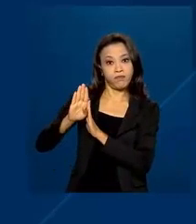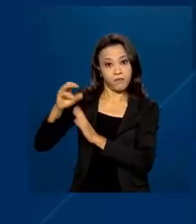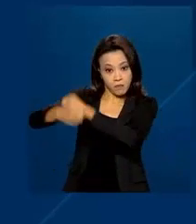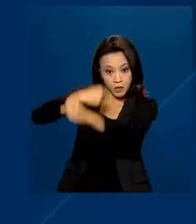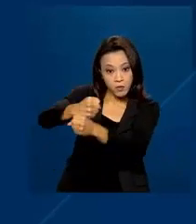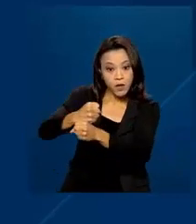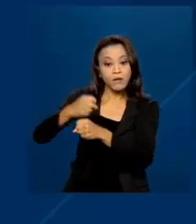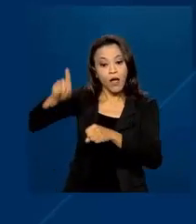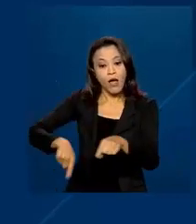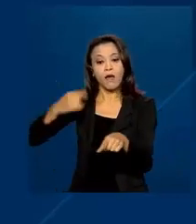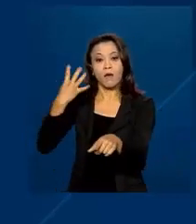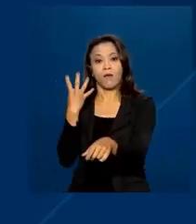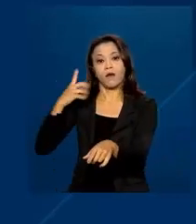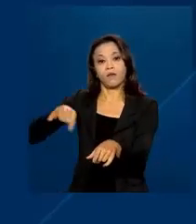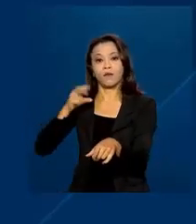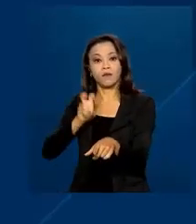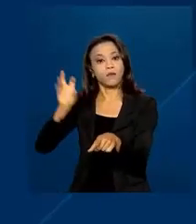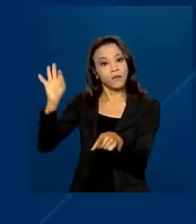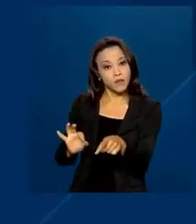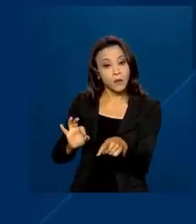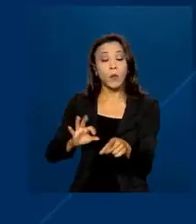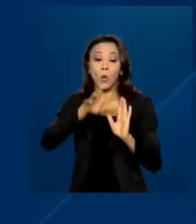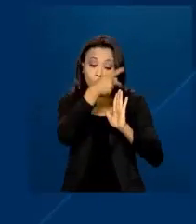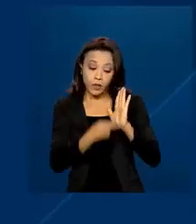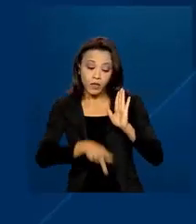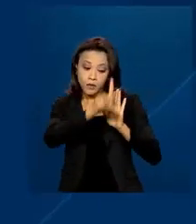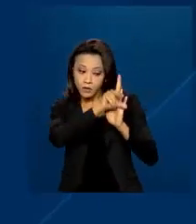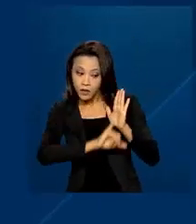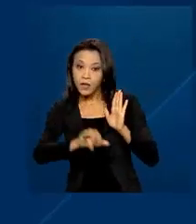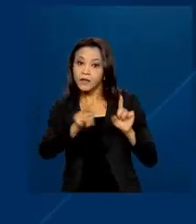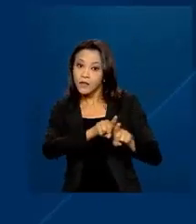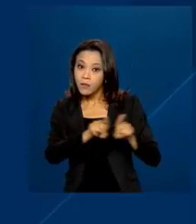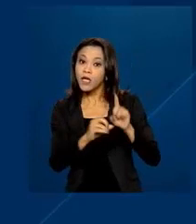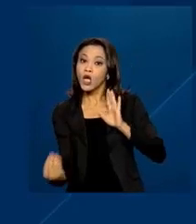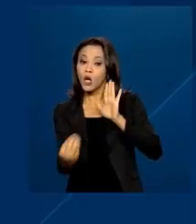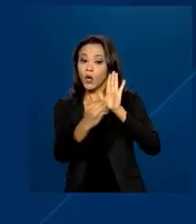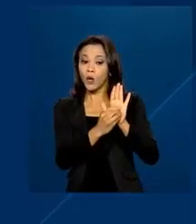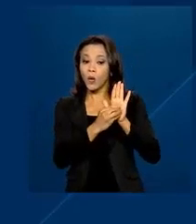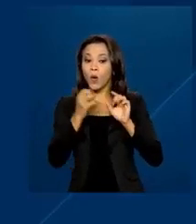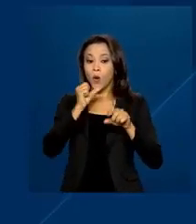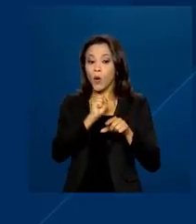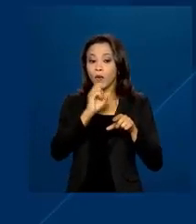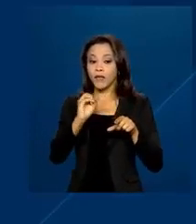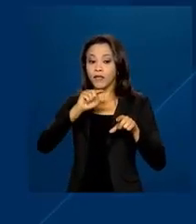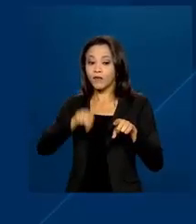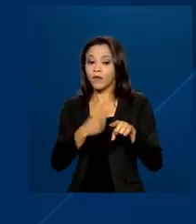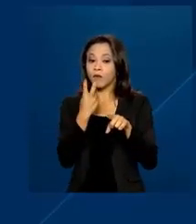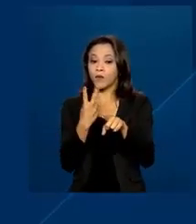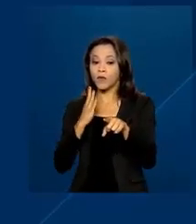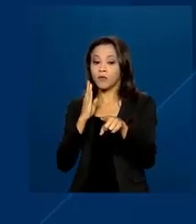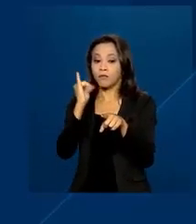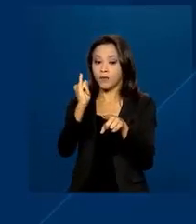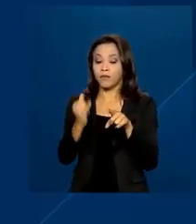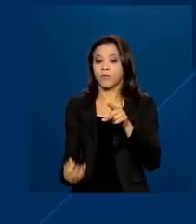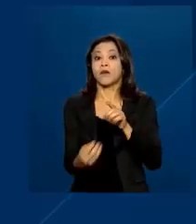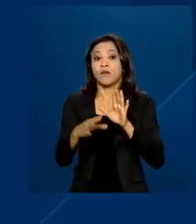é de 4,5 por cento o projeto de lei orçamentária também prever 80,2 milhões de reais